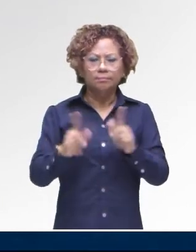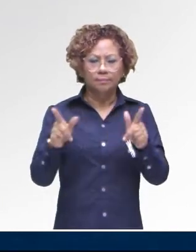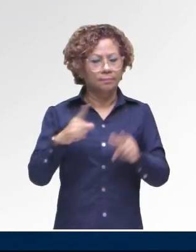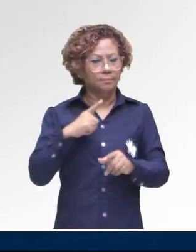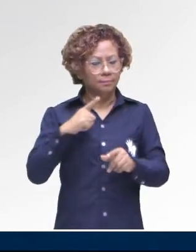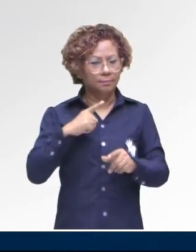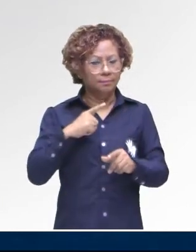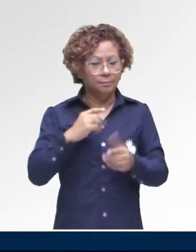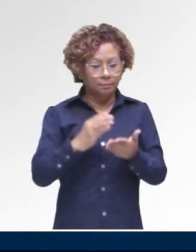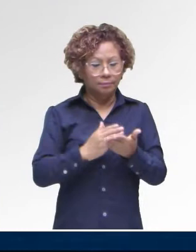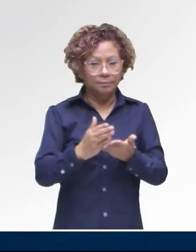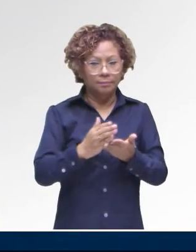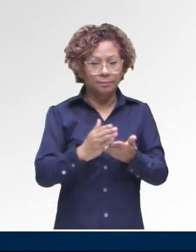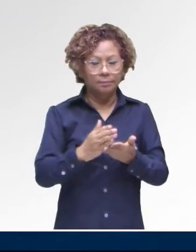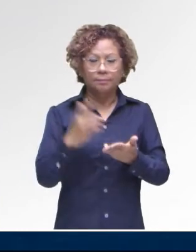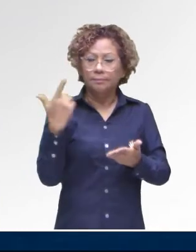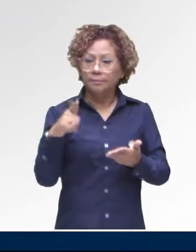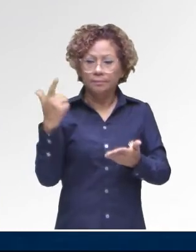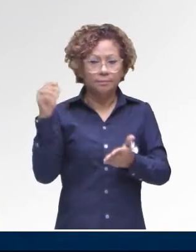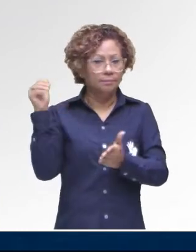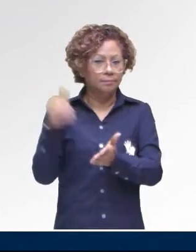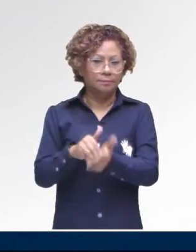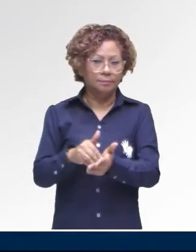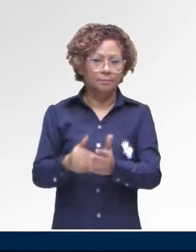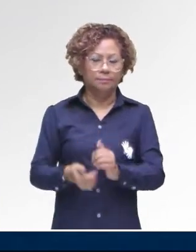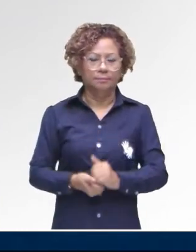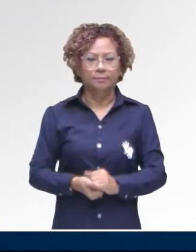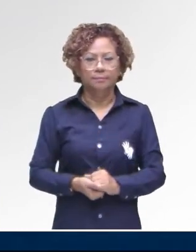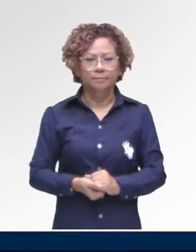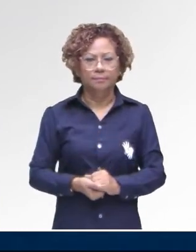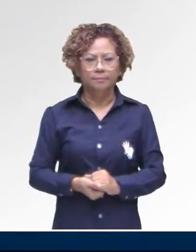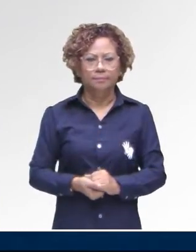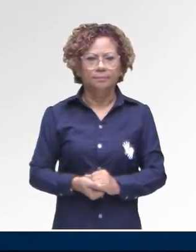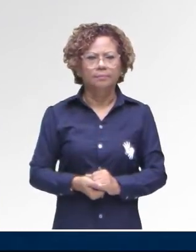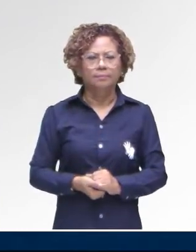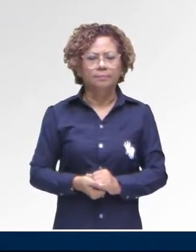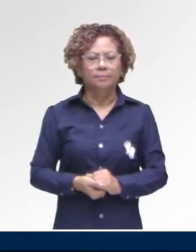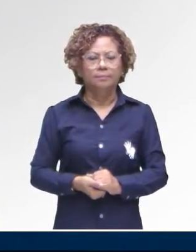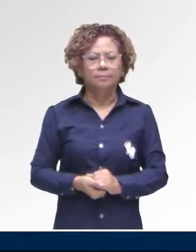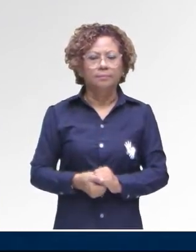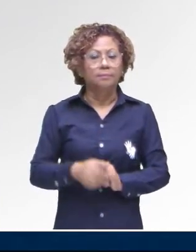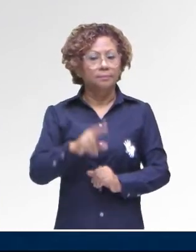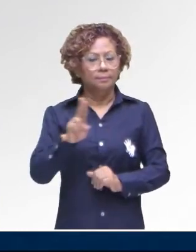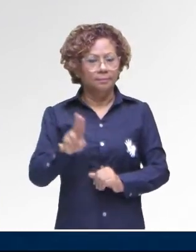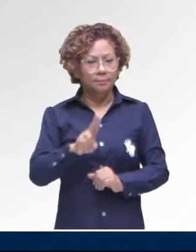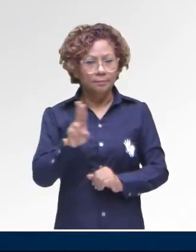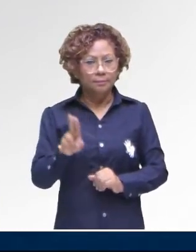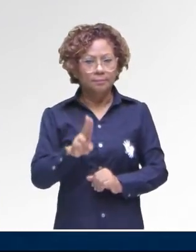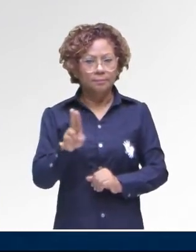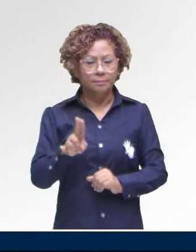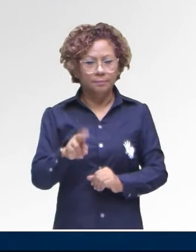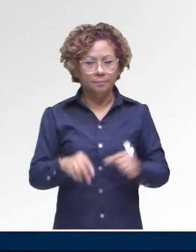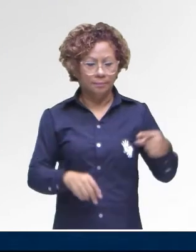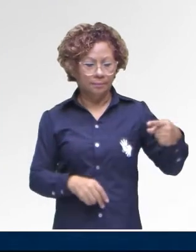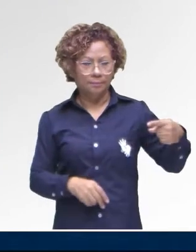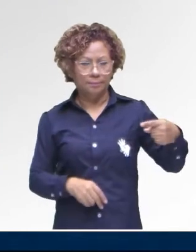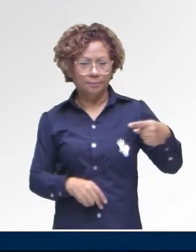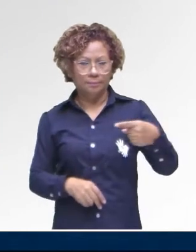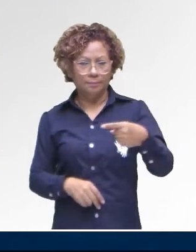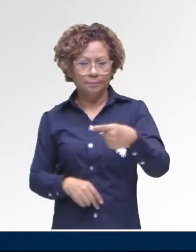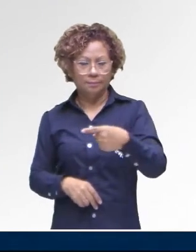inicial, mas não possui um ponto final. A notação usada para semirretas é essa aí, né?